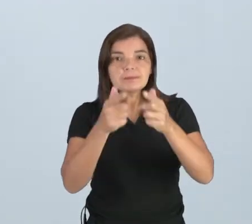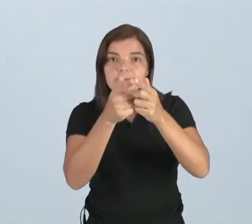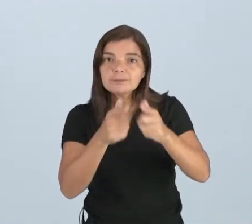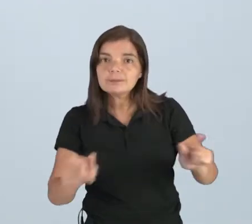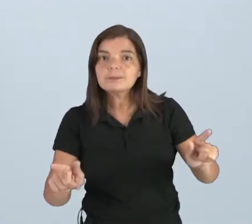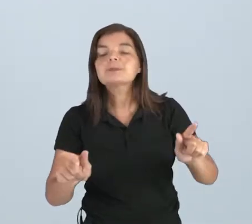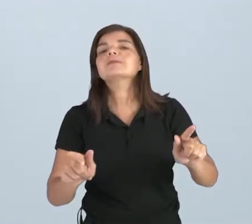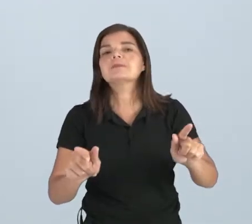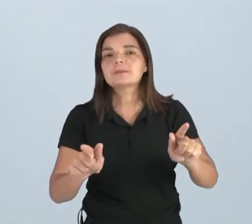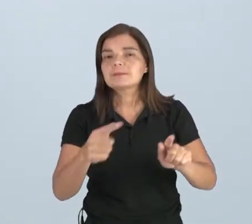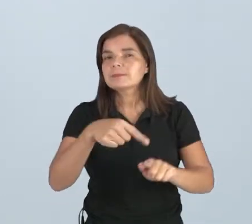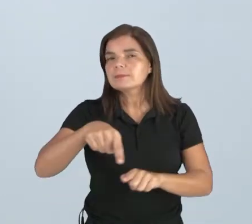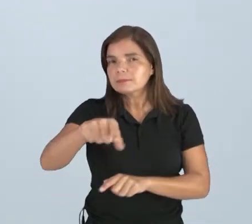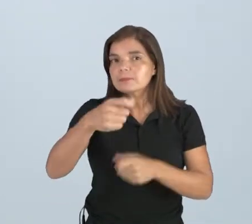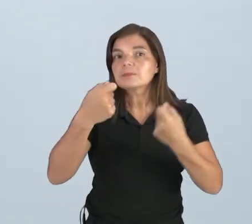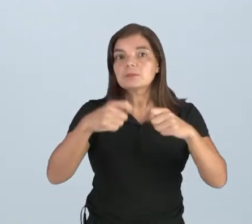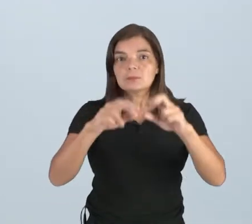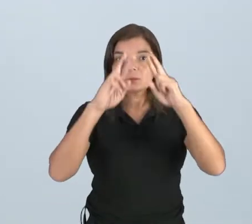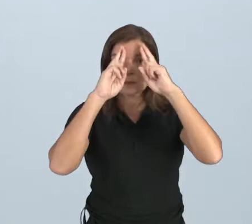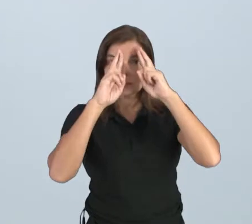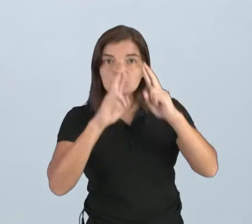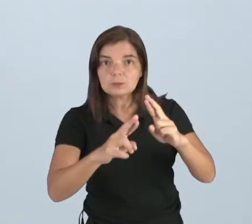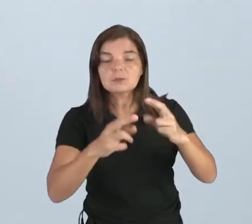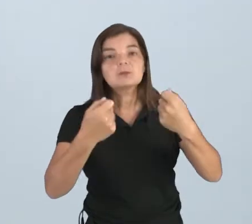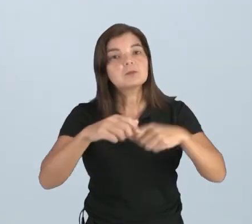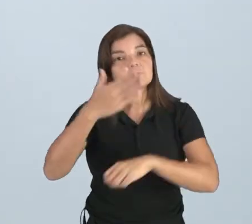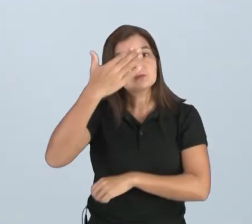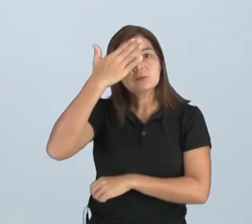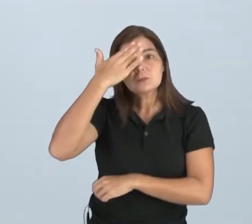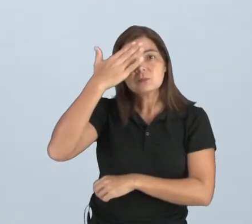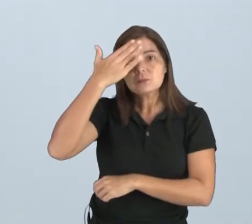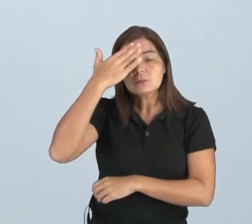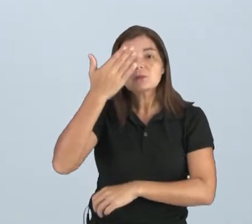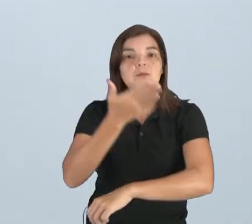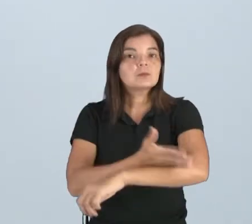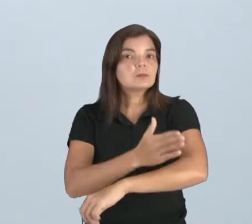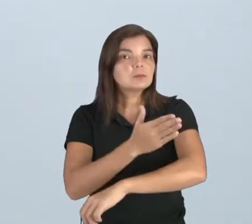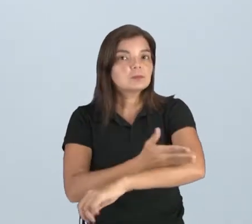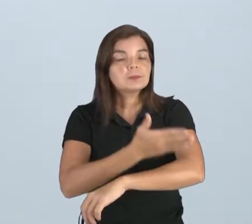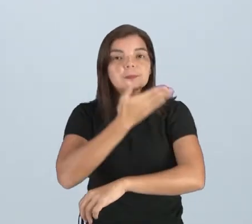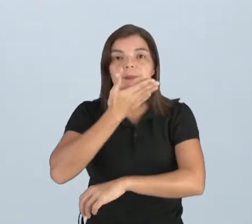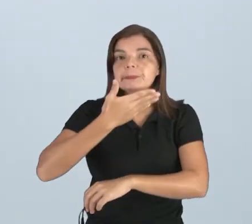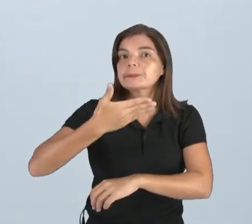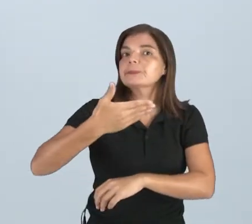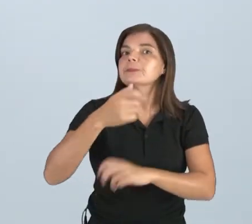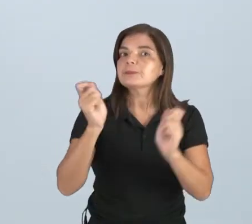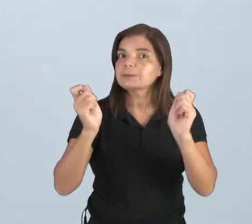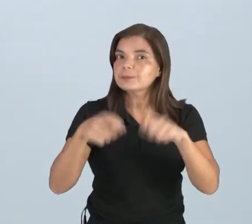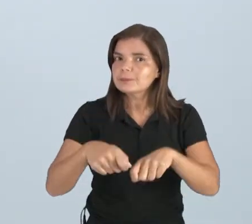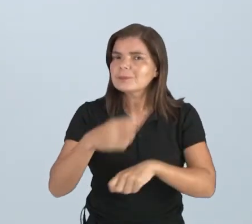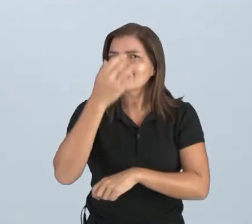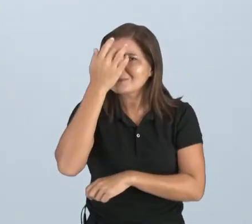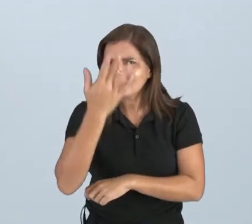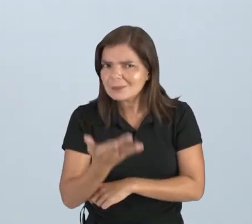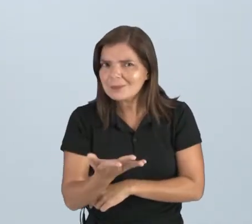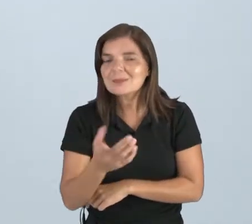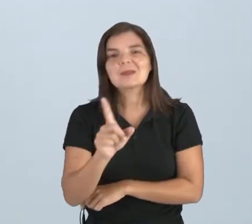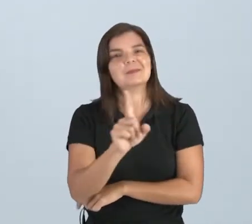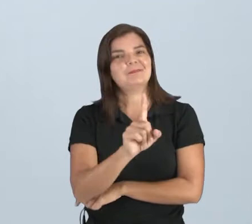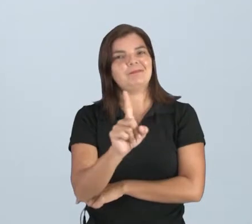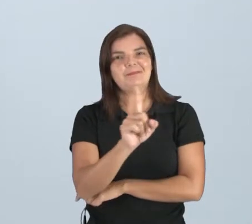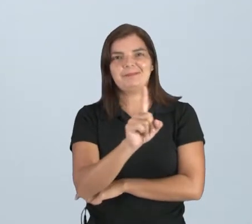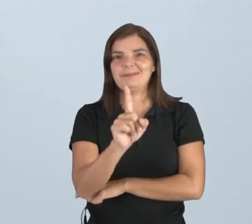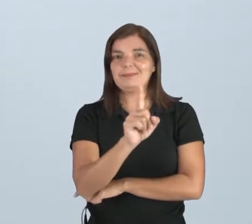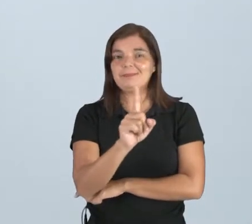gramática. Você deve respeitá-lo, você deve entendê-lo e praticar da melhor forma possível. É fácil? Não, não